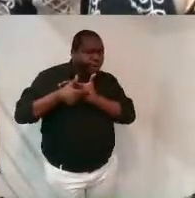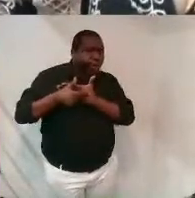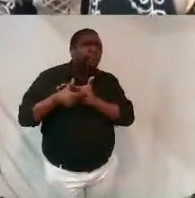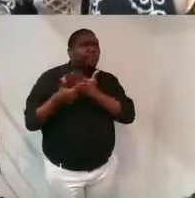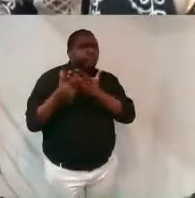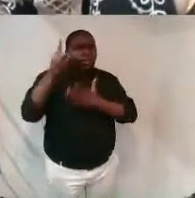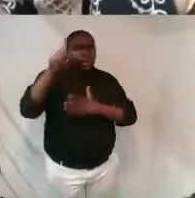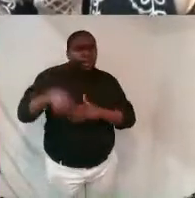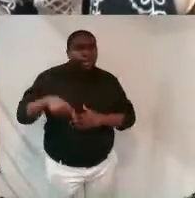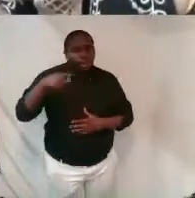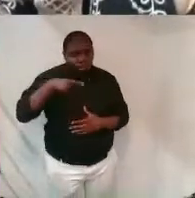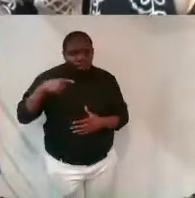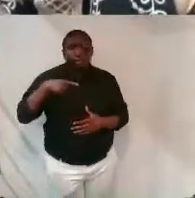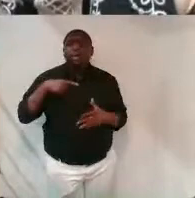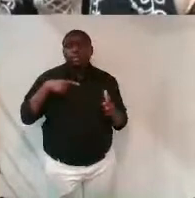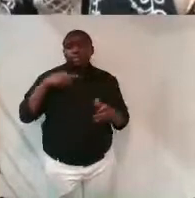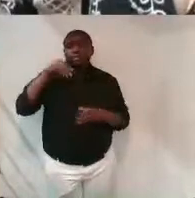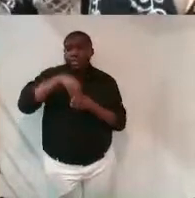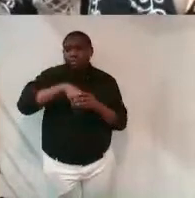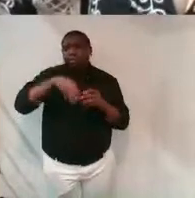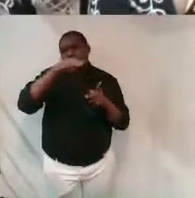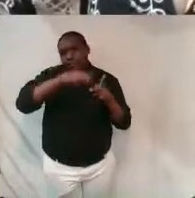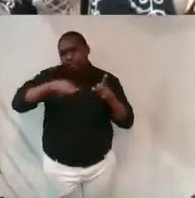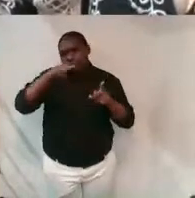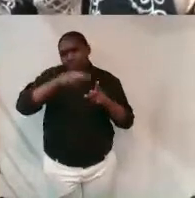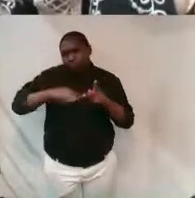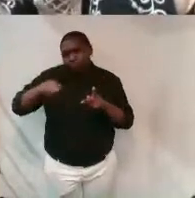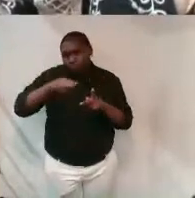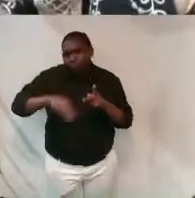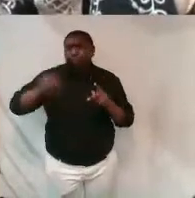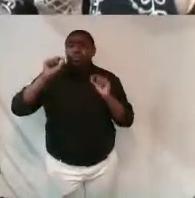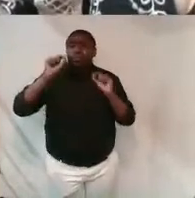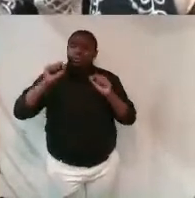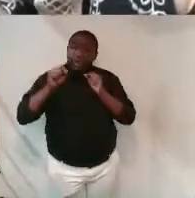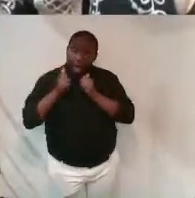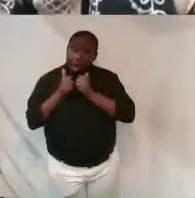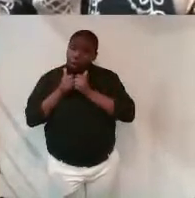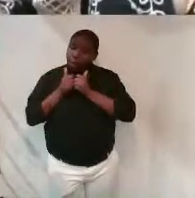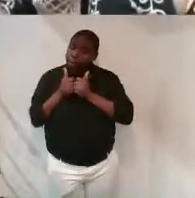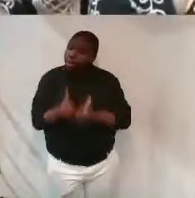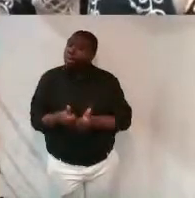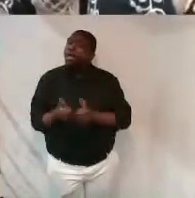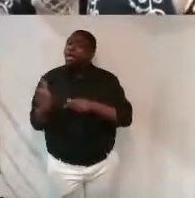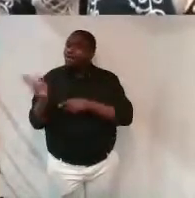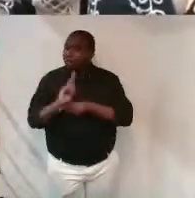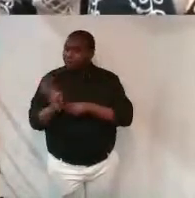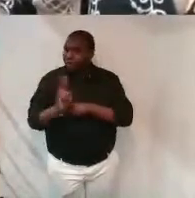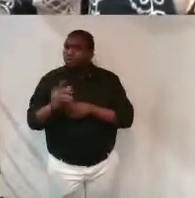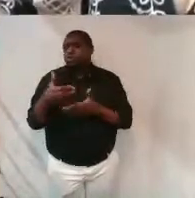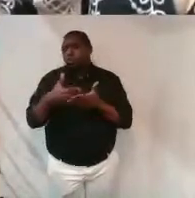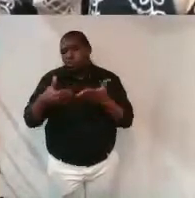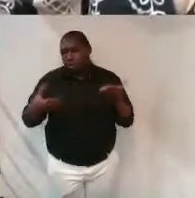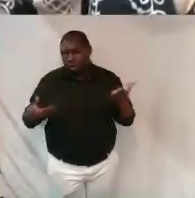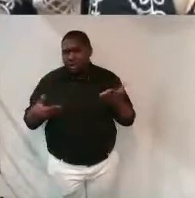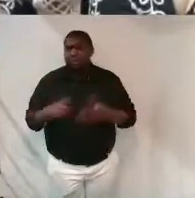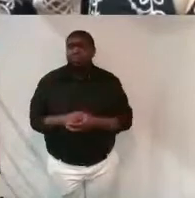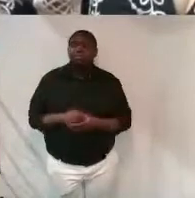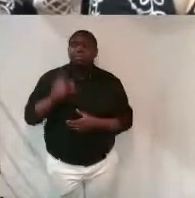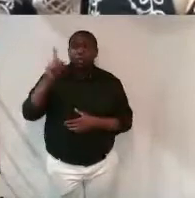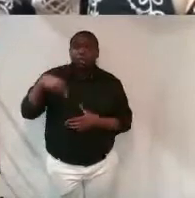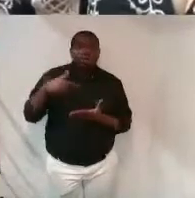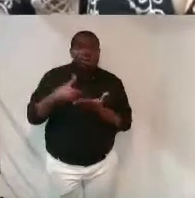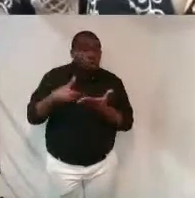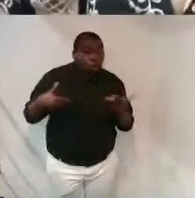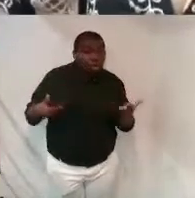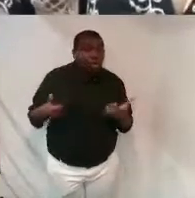que é desempenhado pelo Ministério Público no acompanhamento e na fiscalização dos contratos de saneamento. São contratos vultosos, de